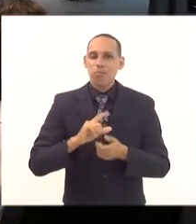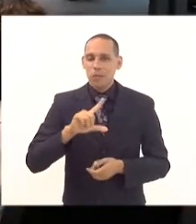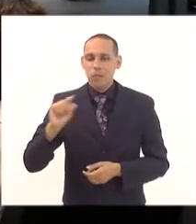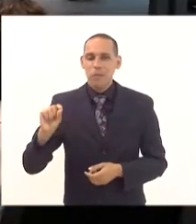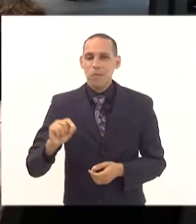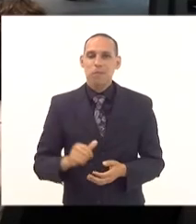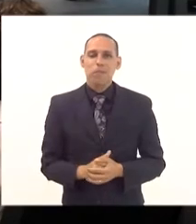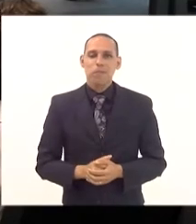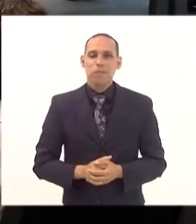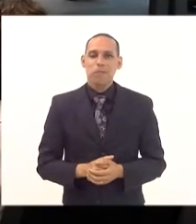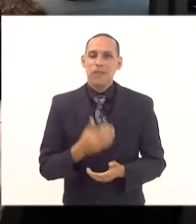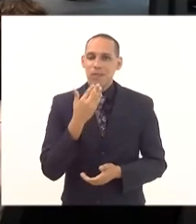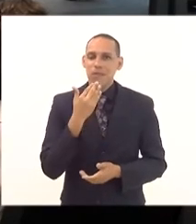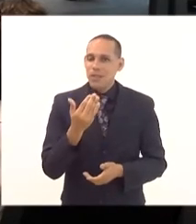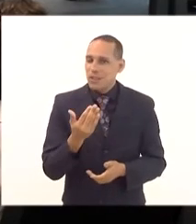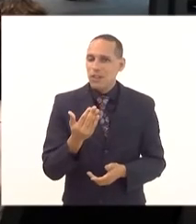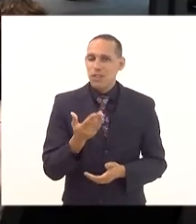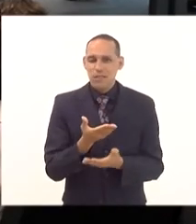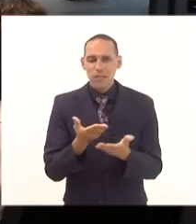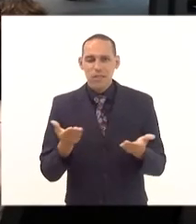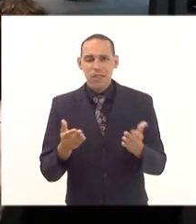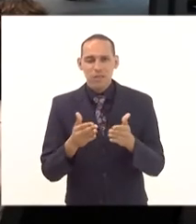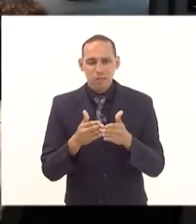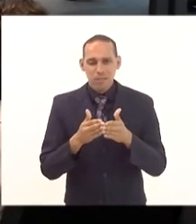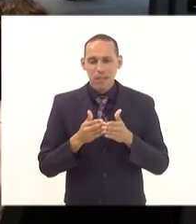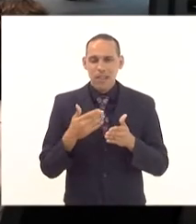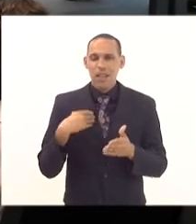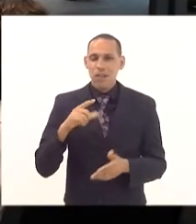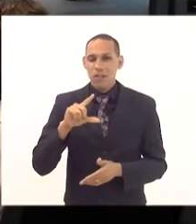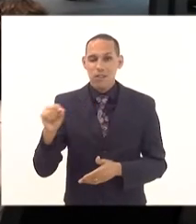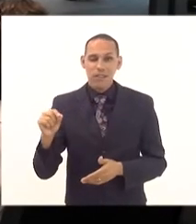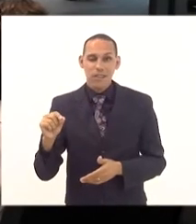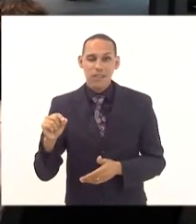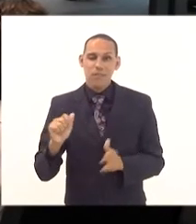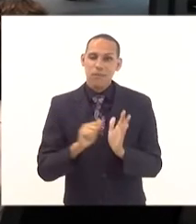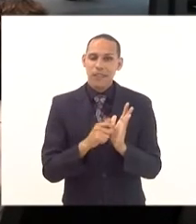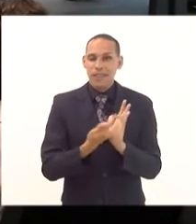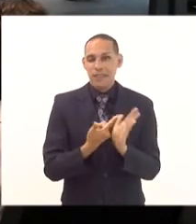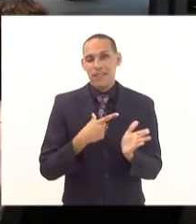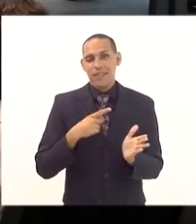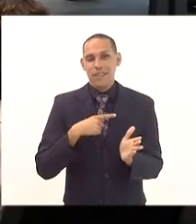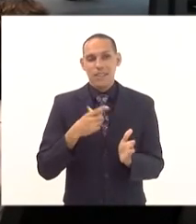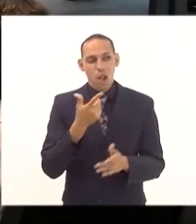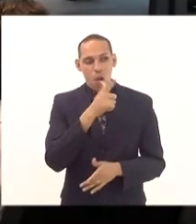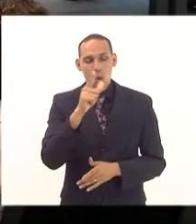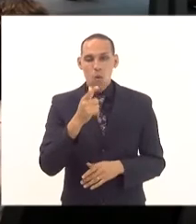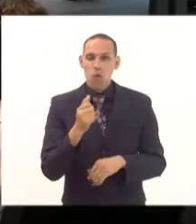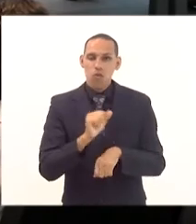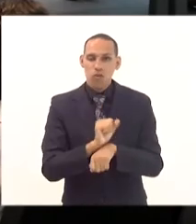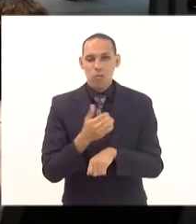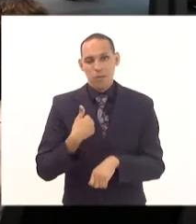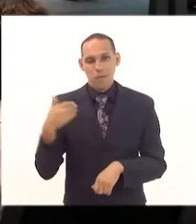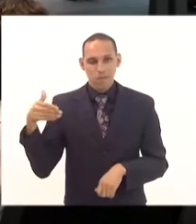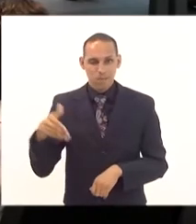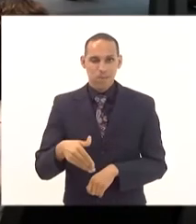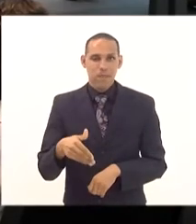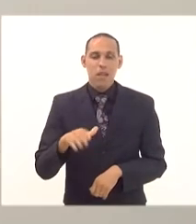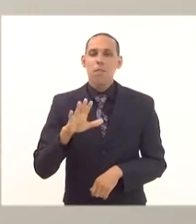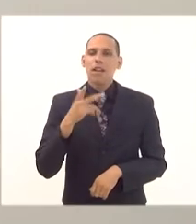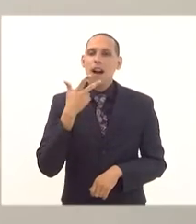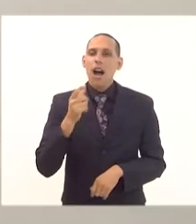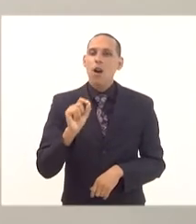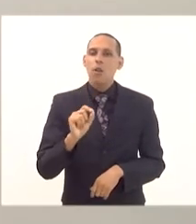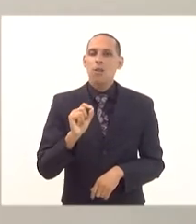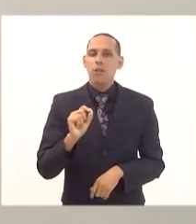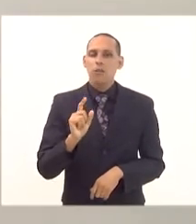Até breve pedir permissão a vocês da mesa para mim retirar tem uma agenda que as pessoas estão me esperando mas dizer aqui da nossa